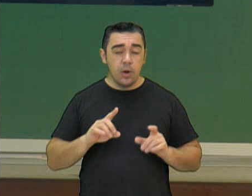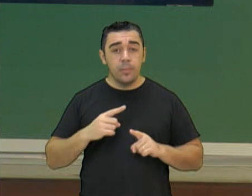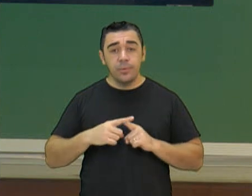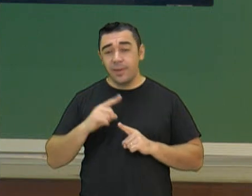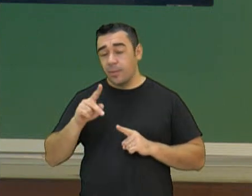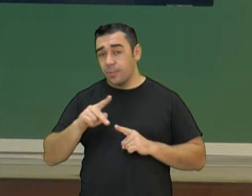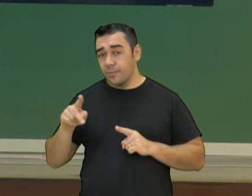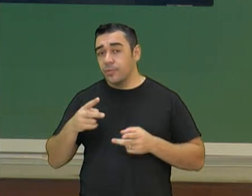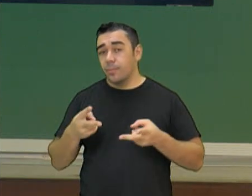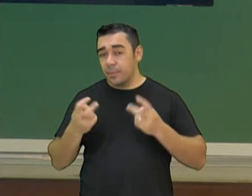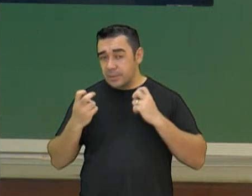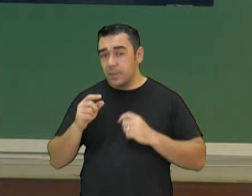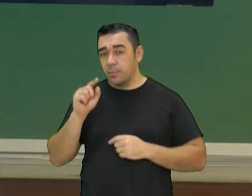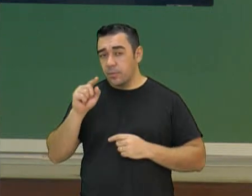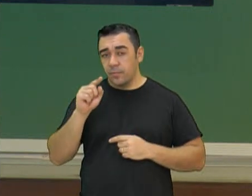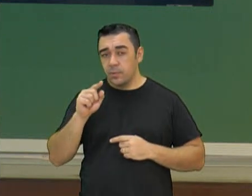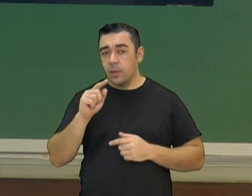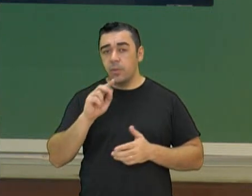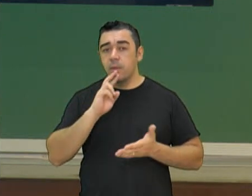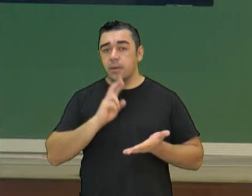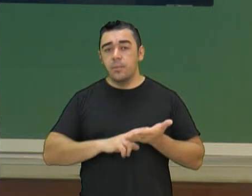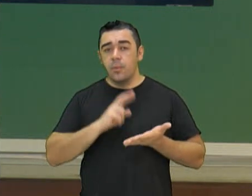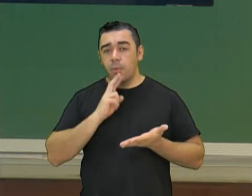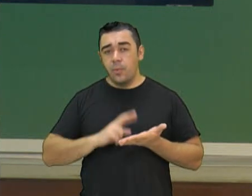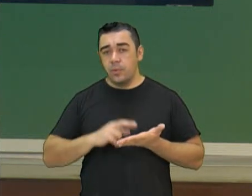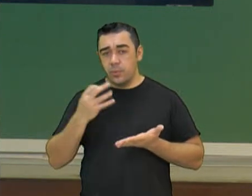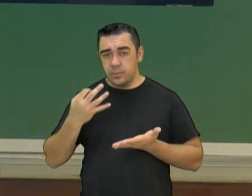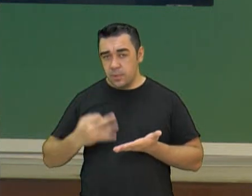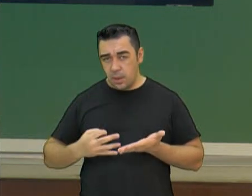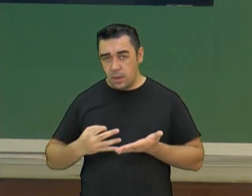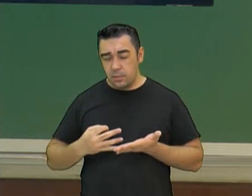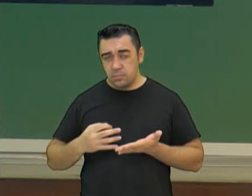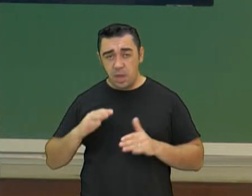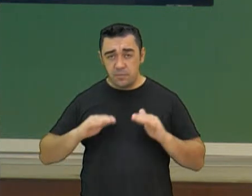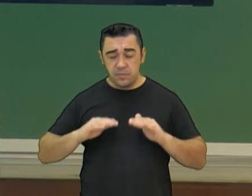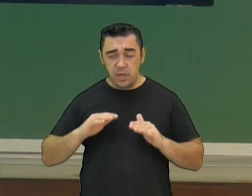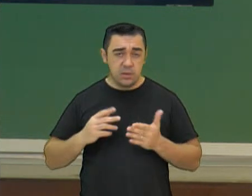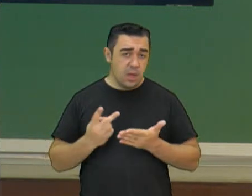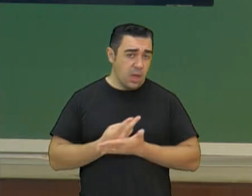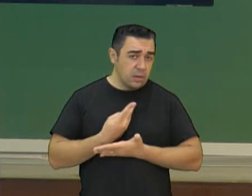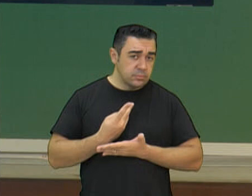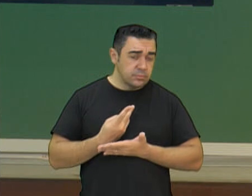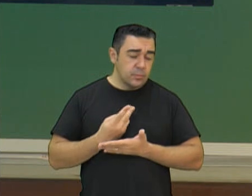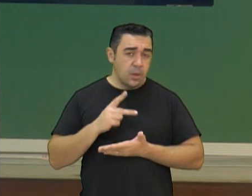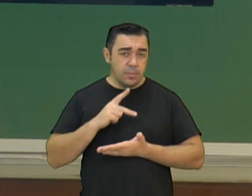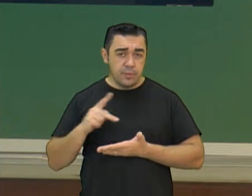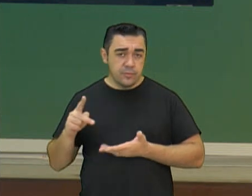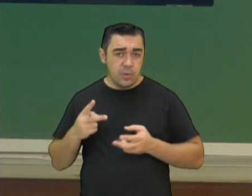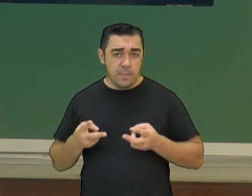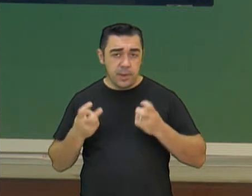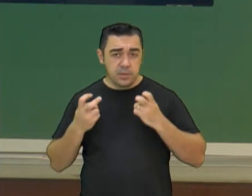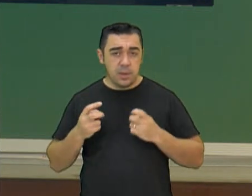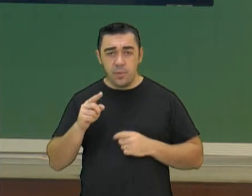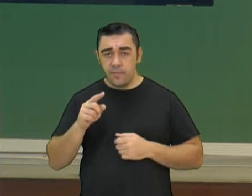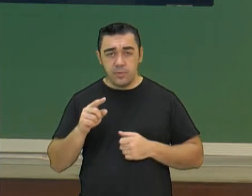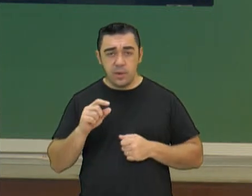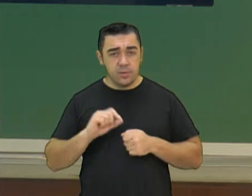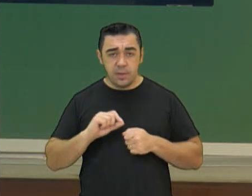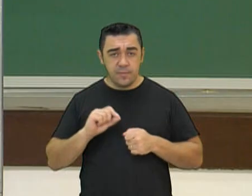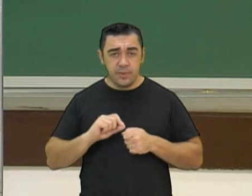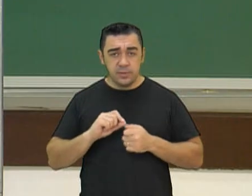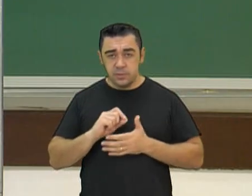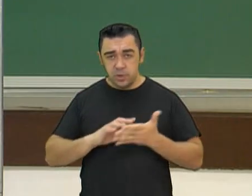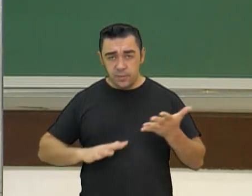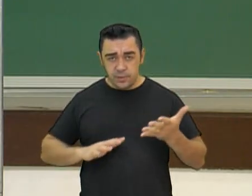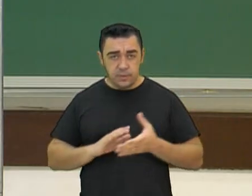depois vai perceber, né, que o formulário de respostas das questões não chega para ele. Né? E aí ele percebe que o aluno não está fazendo as atividades.